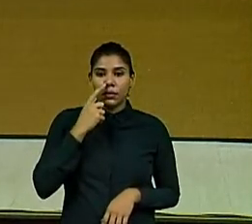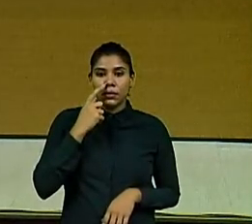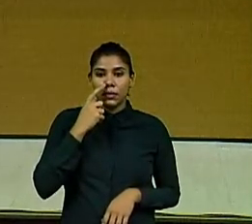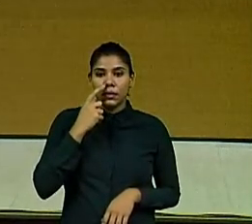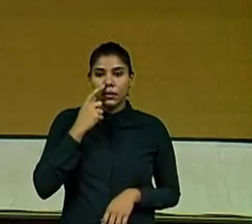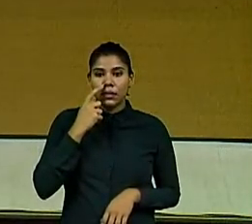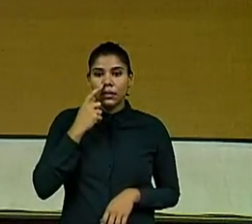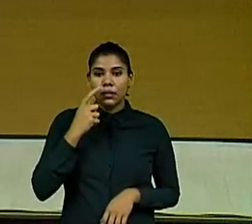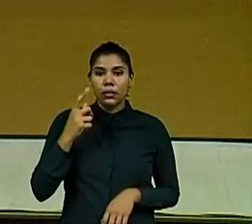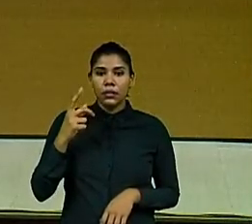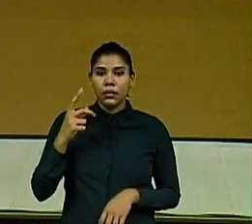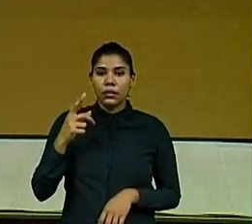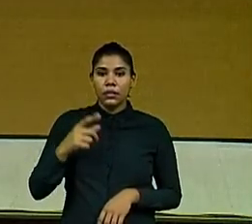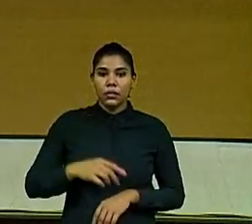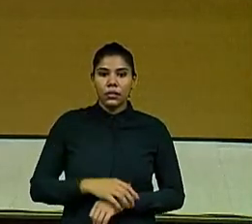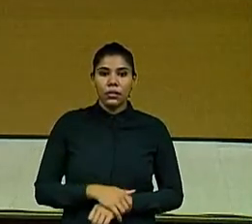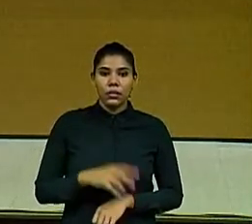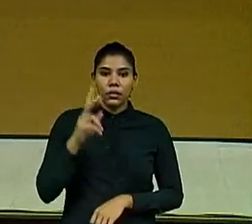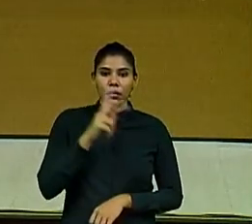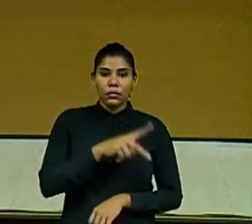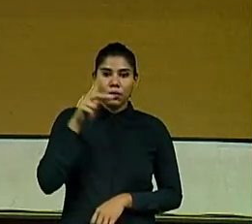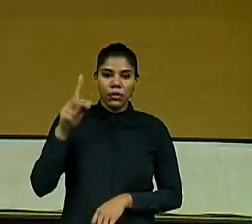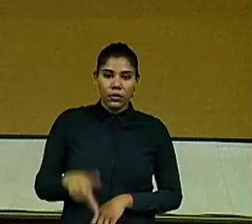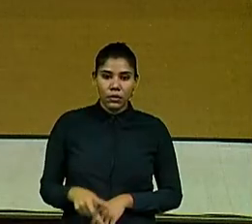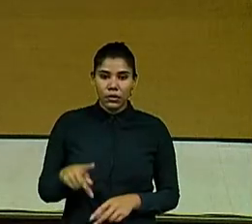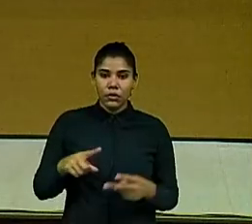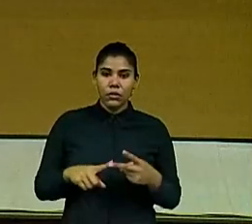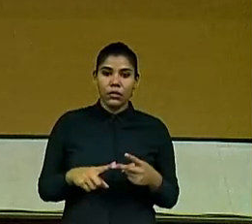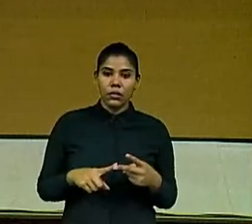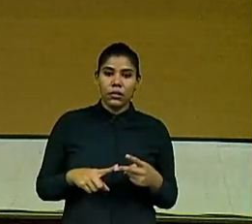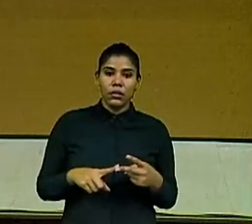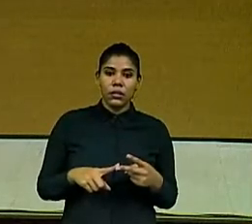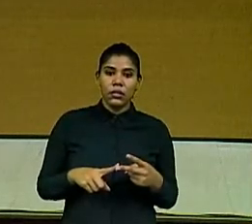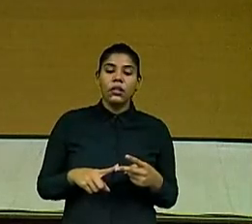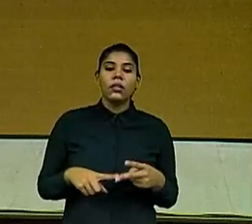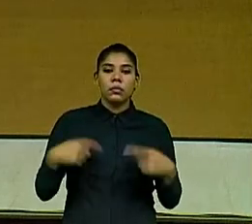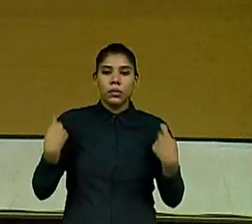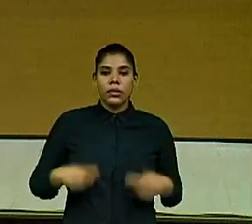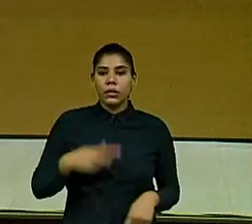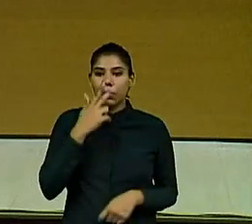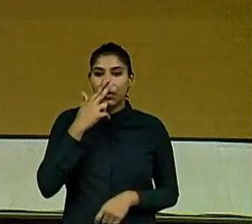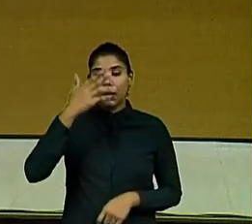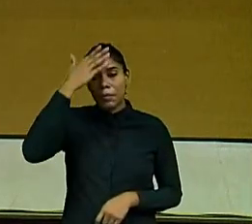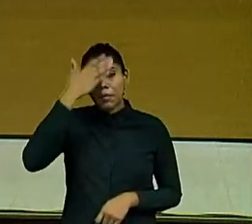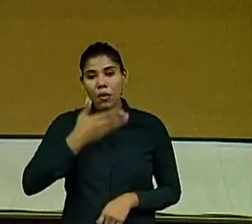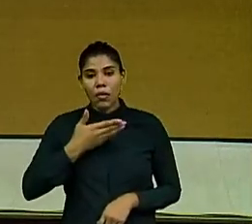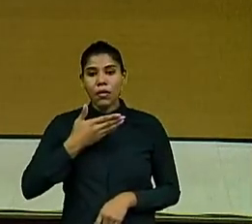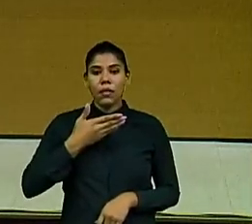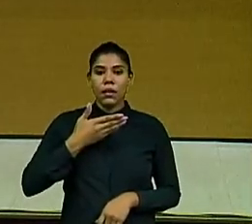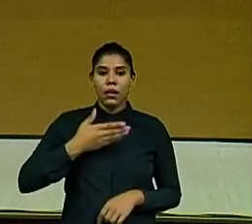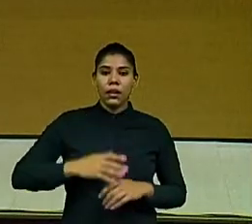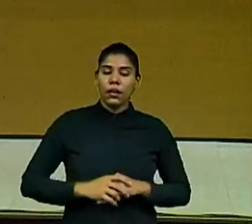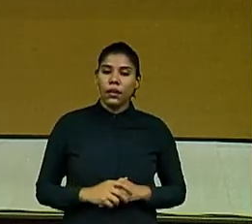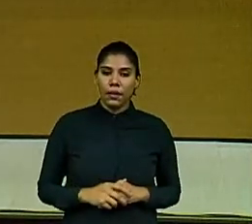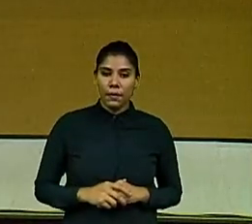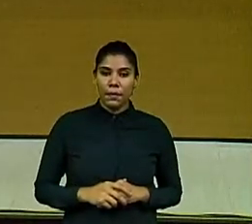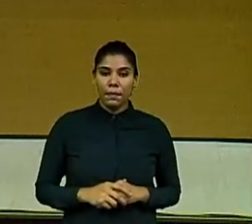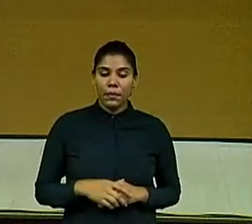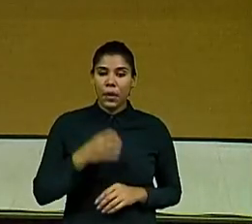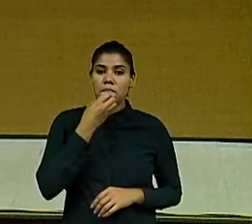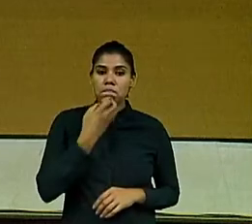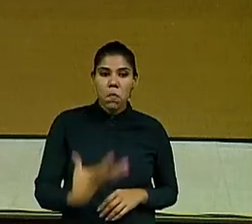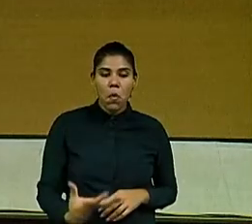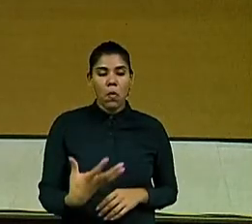provar que são muito boas as professoras são assim elas não estão aqui as governadoras as